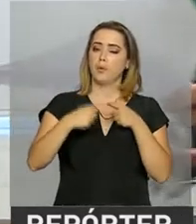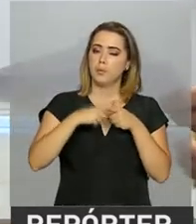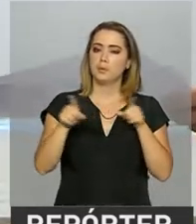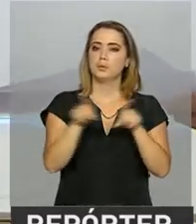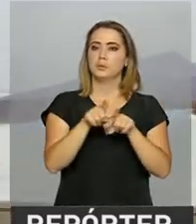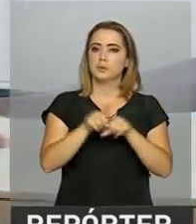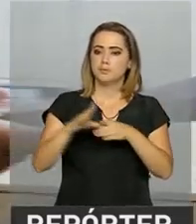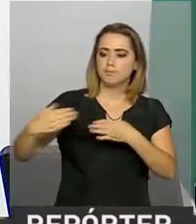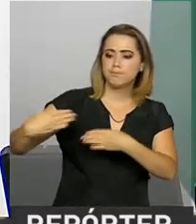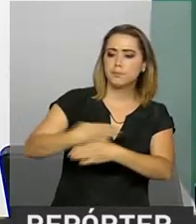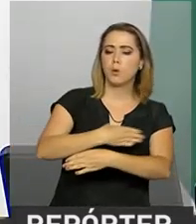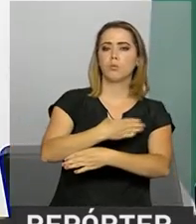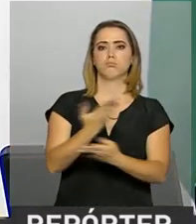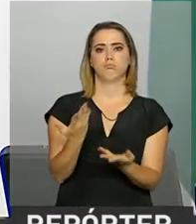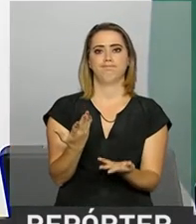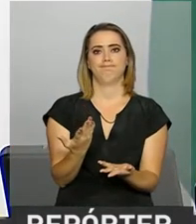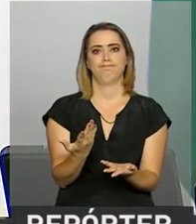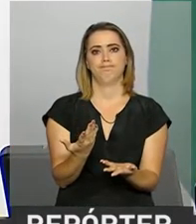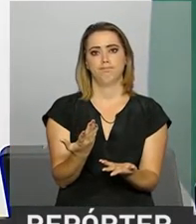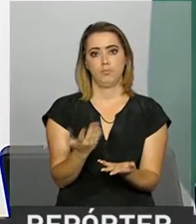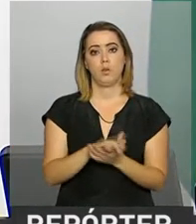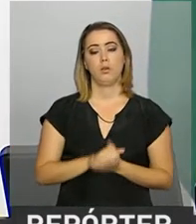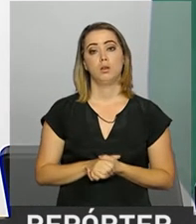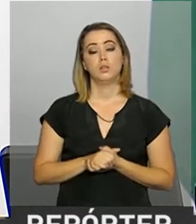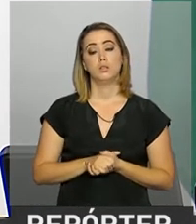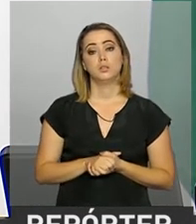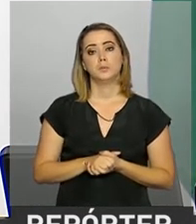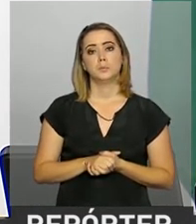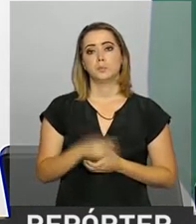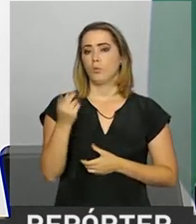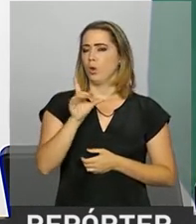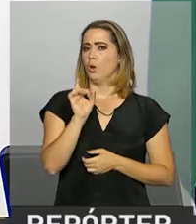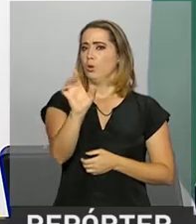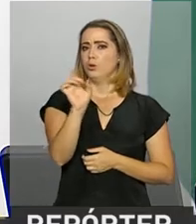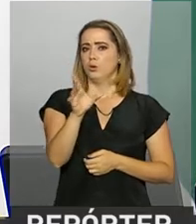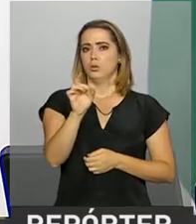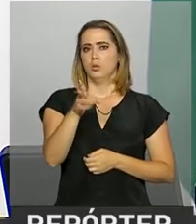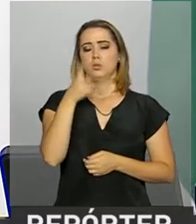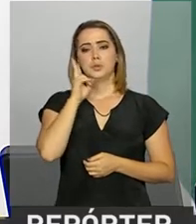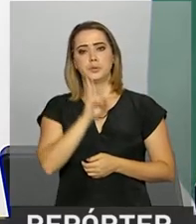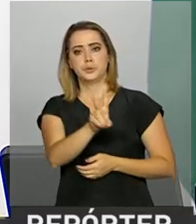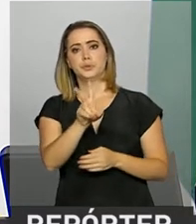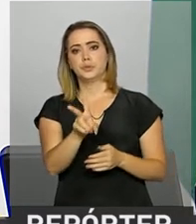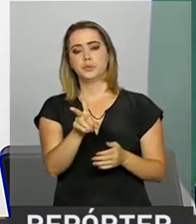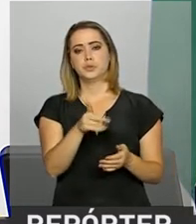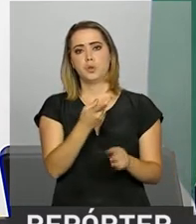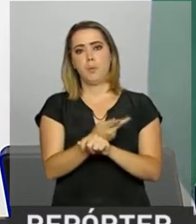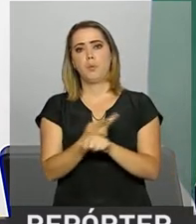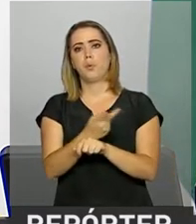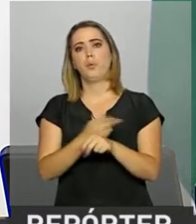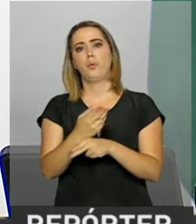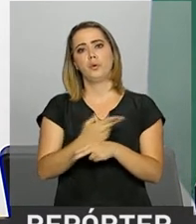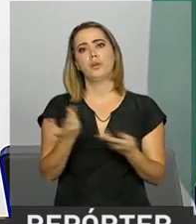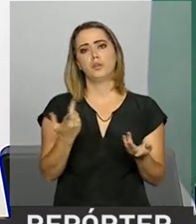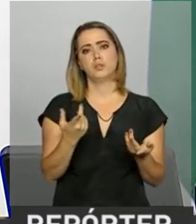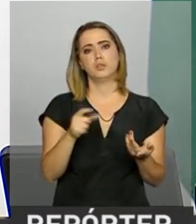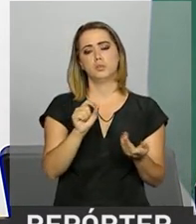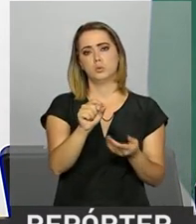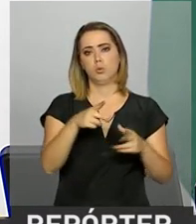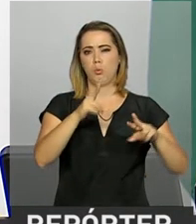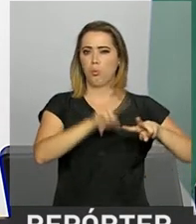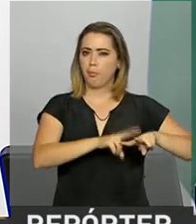pelas fronteiras. Não será apenas a inspeção periódica nos presídios que irá solucionar o problema. Há outras tantas